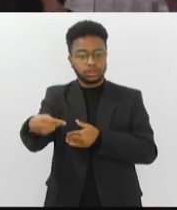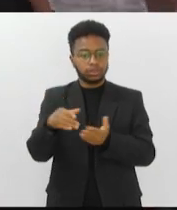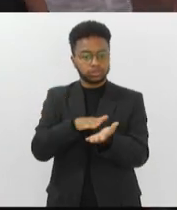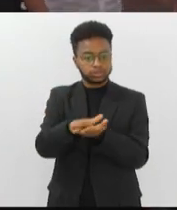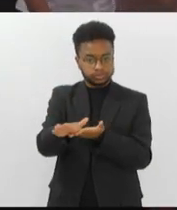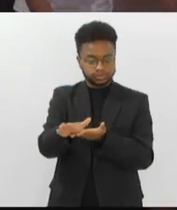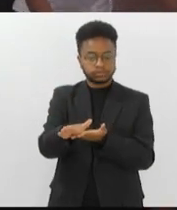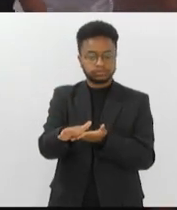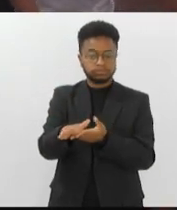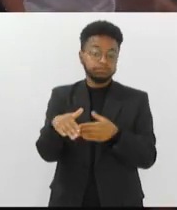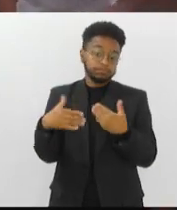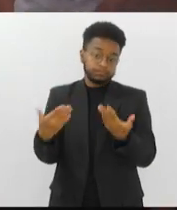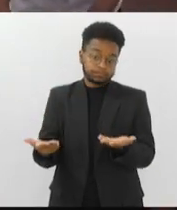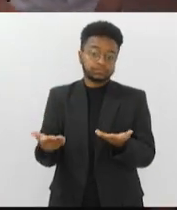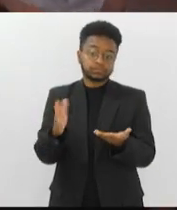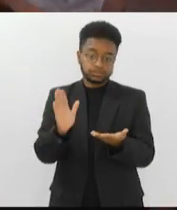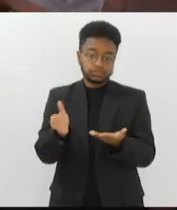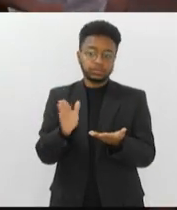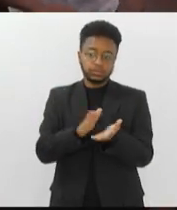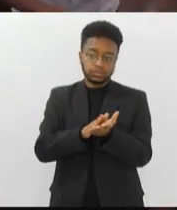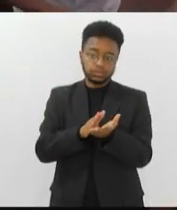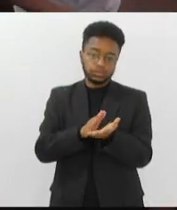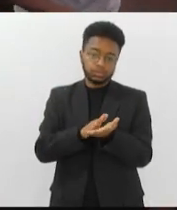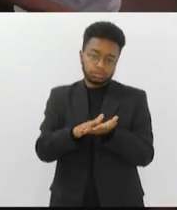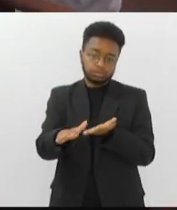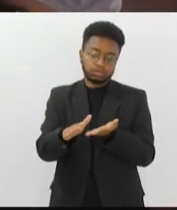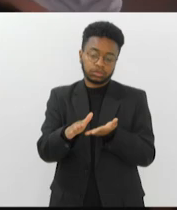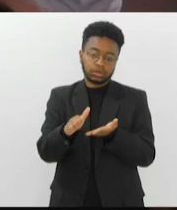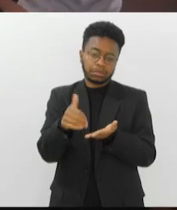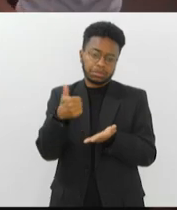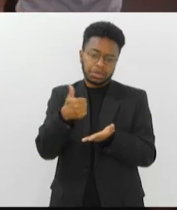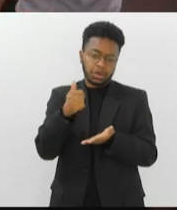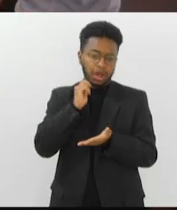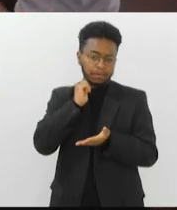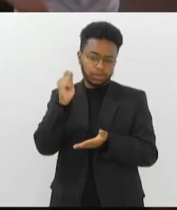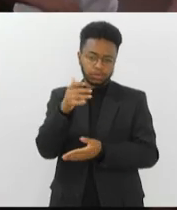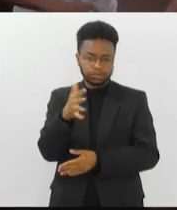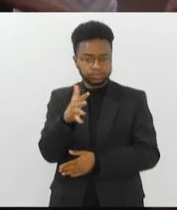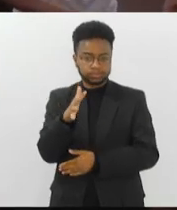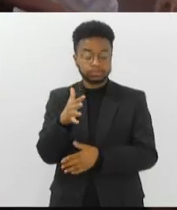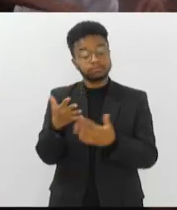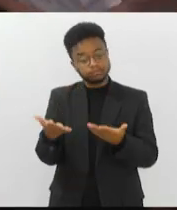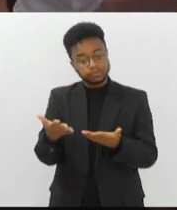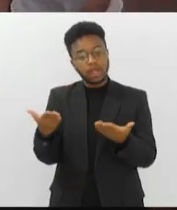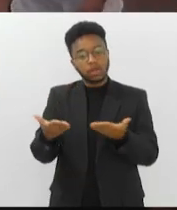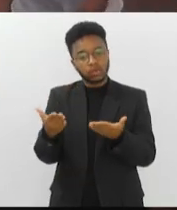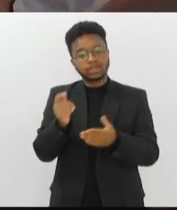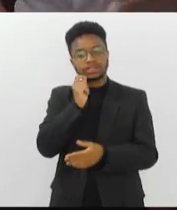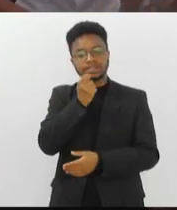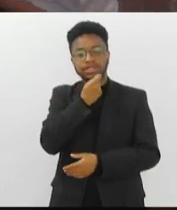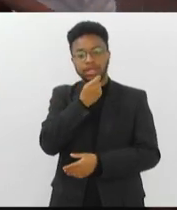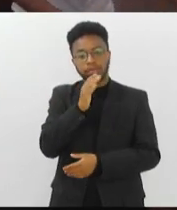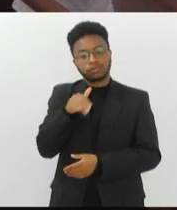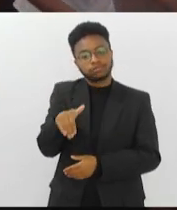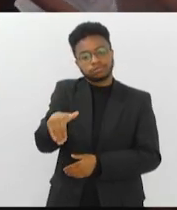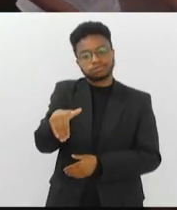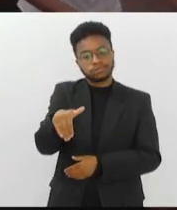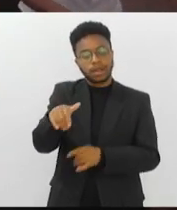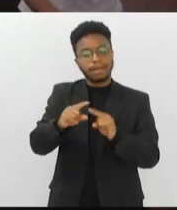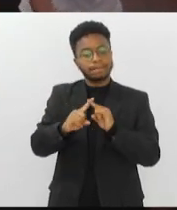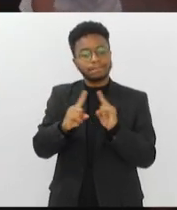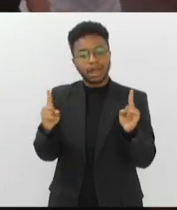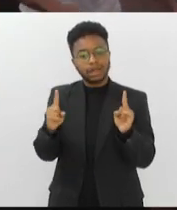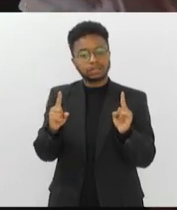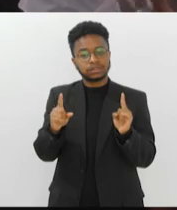publicação. Então entrou em vigor, imaginemos, em 1º de abril. Nós vamos entrar em 1º de setembro, nem